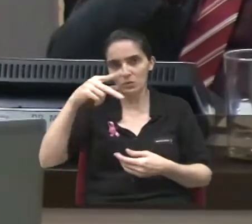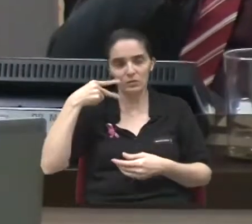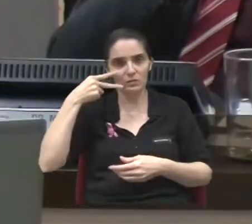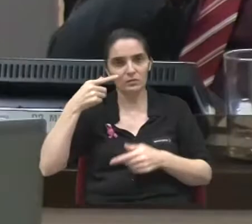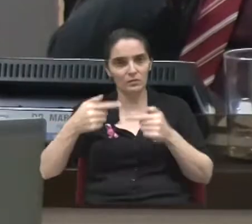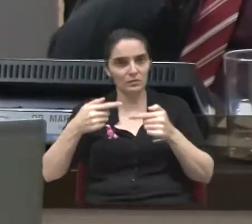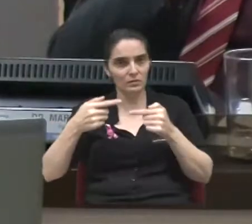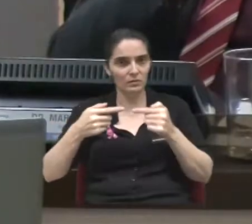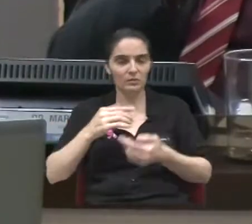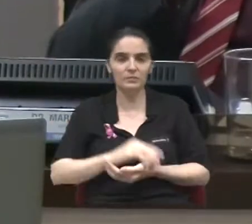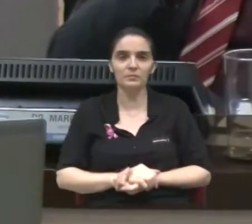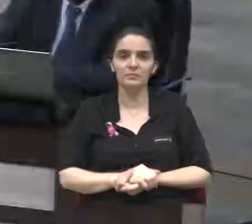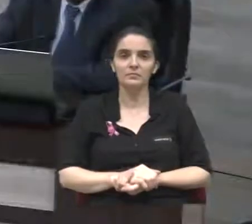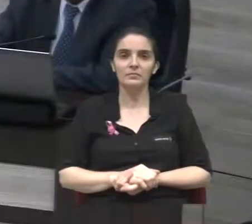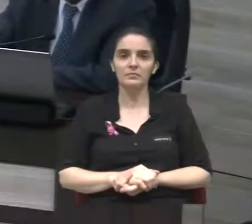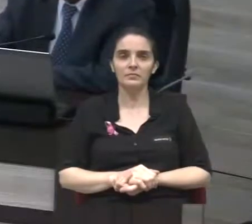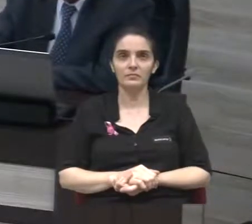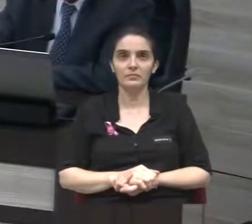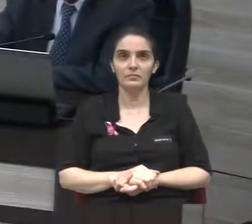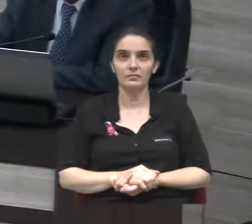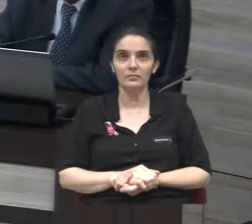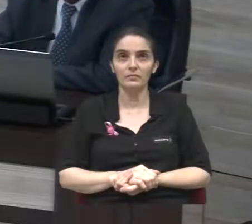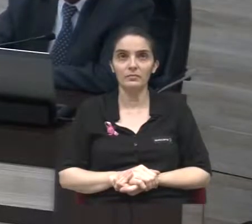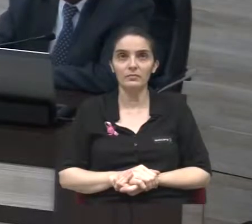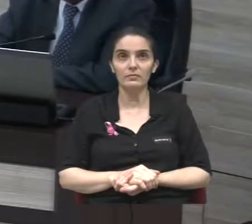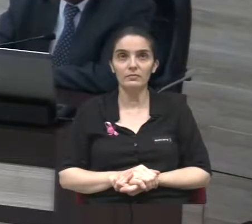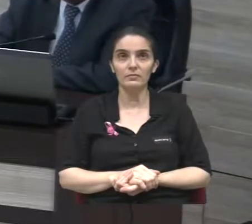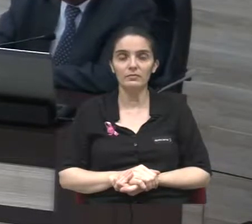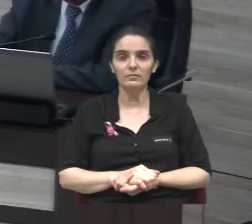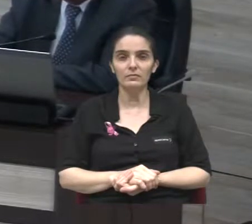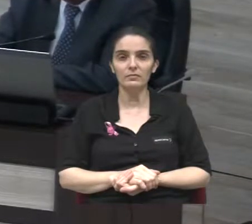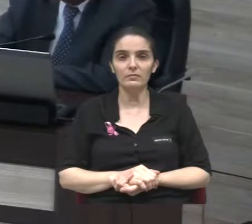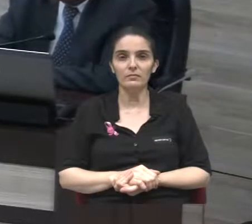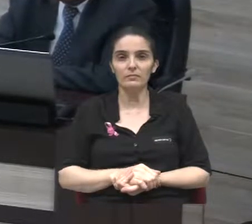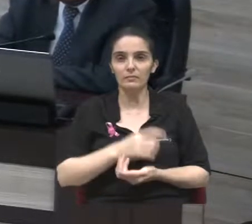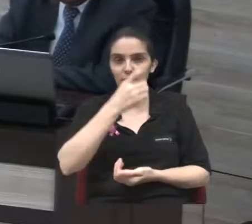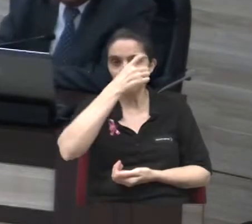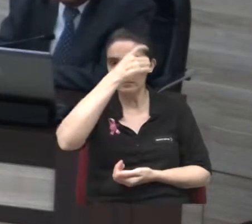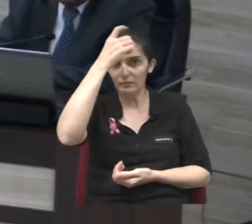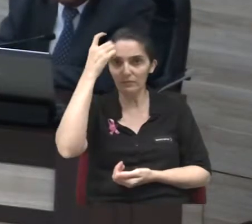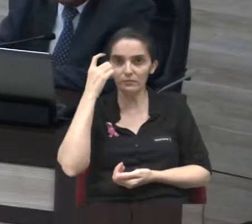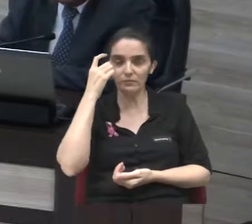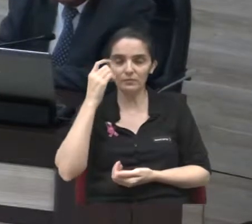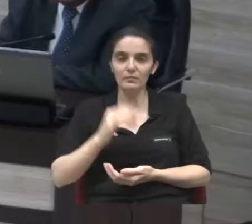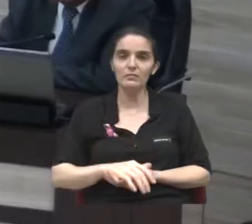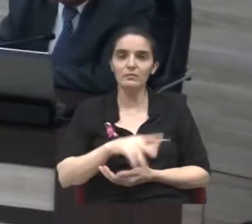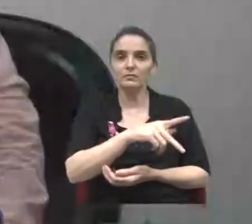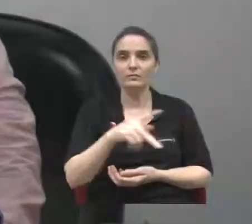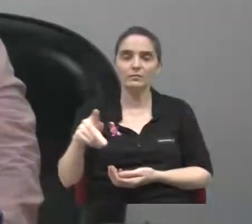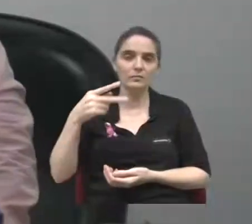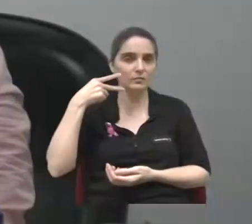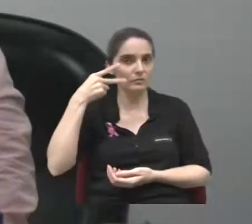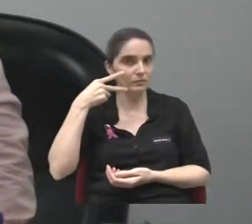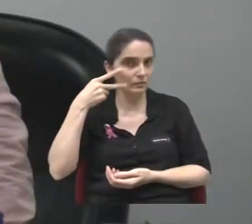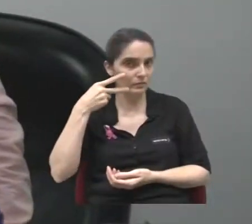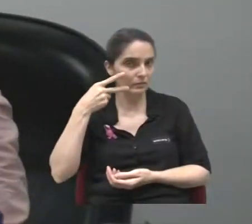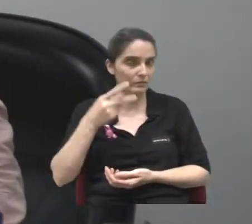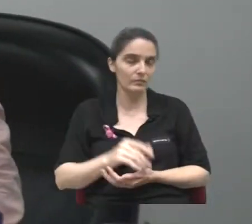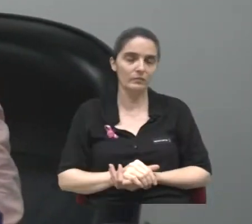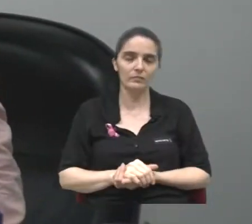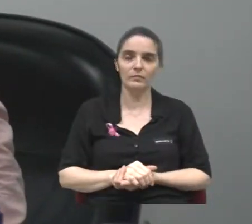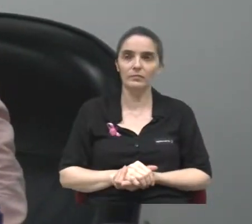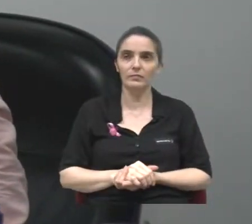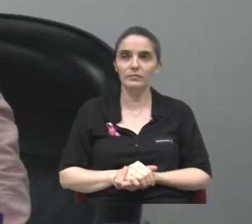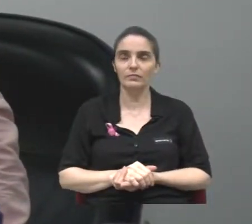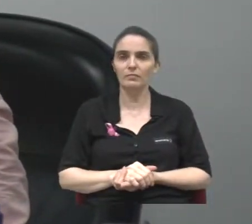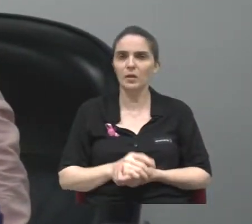requerimento? Desejo, presidente. Com a palavra, Marco Xavier. Presidente, vereadores, vereadoras, é preocupante,